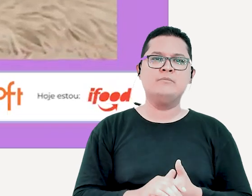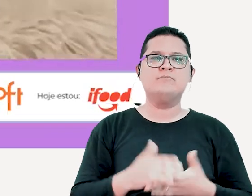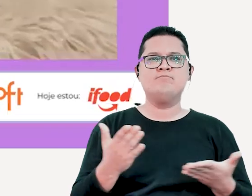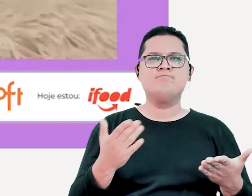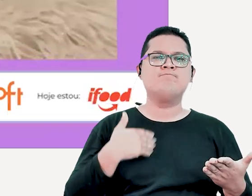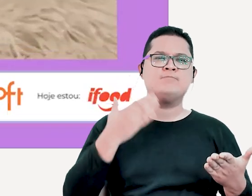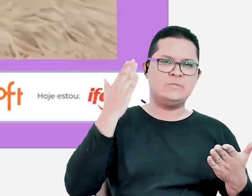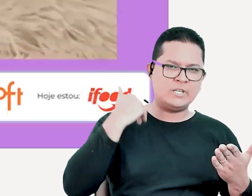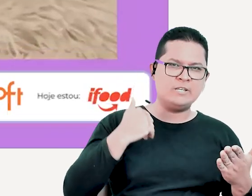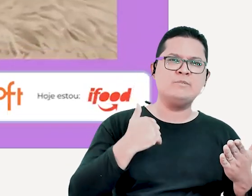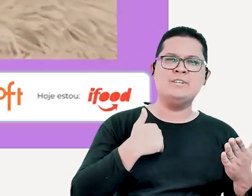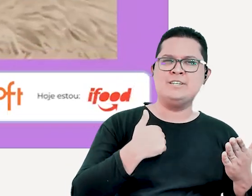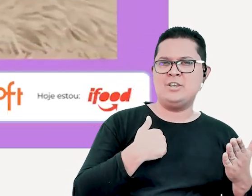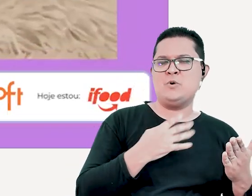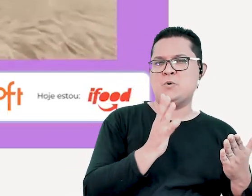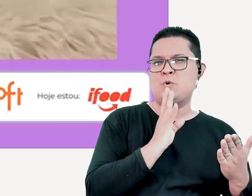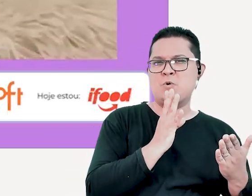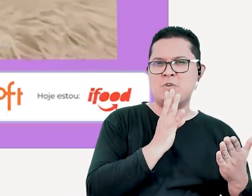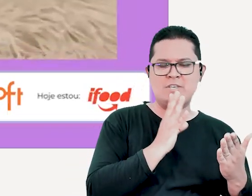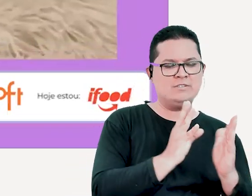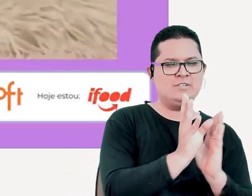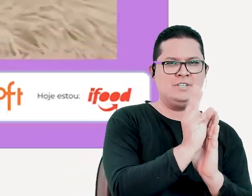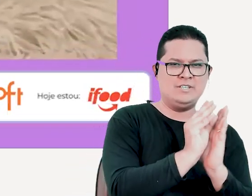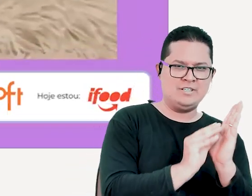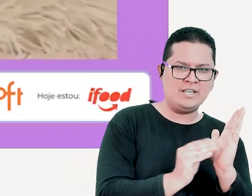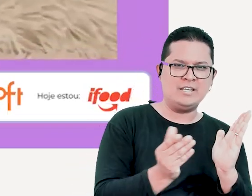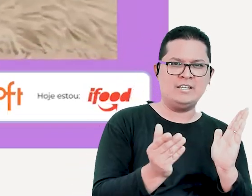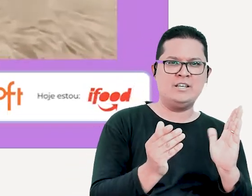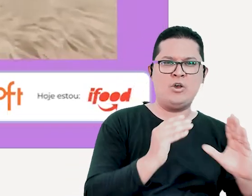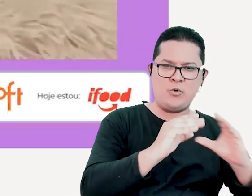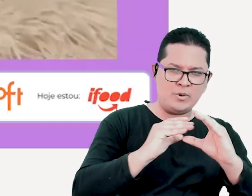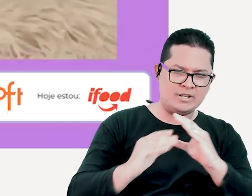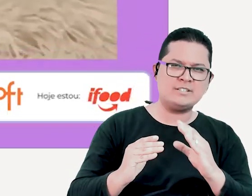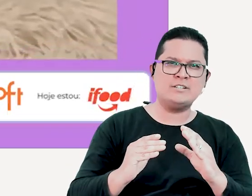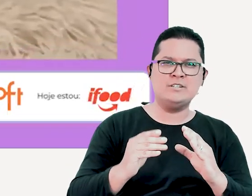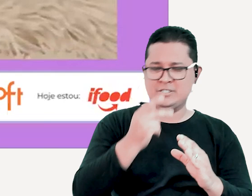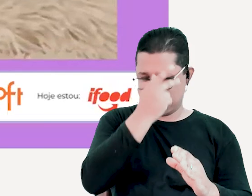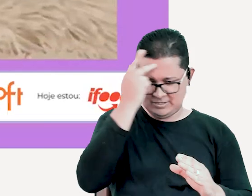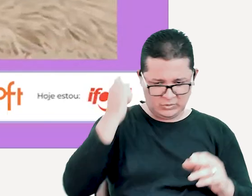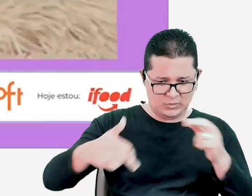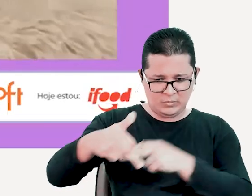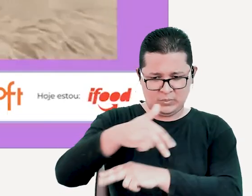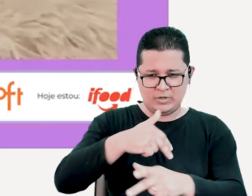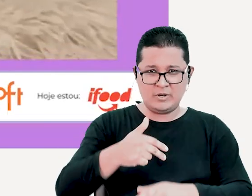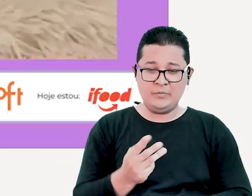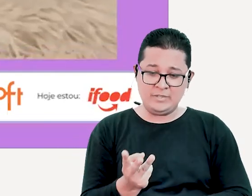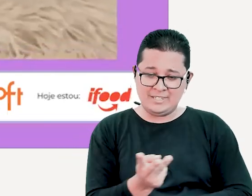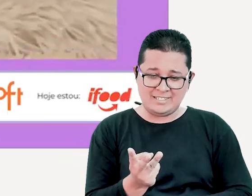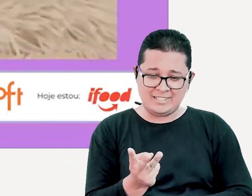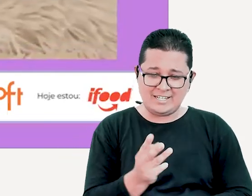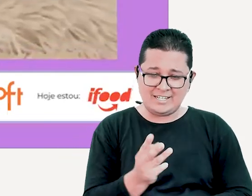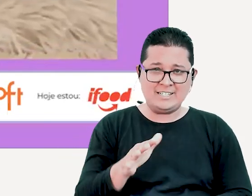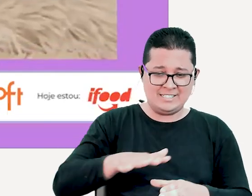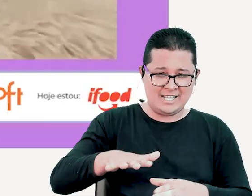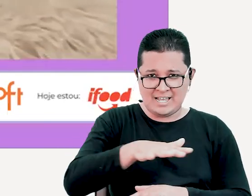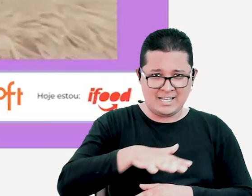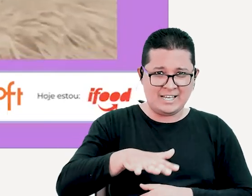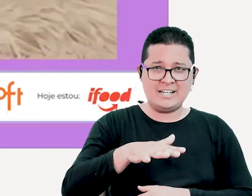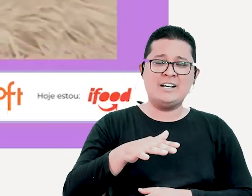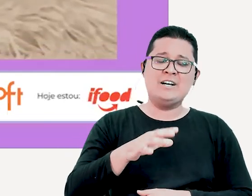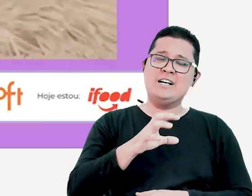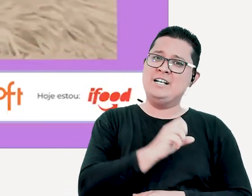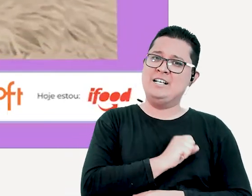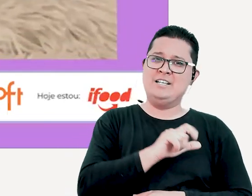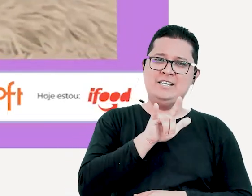que eu gosto muito, eu entendi aí nessa área de tecnologia o meu caminho como UX Writer ou Content